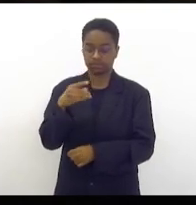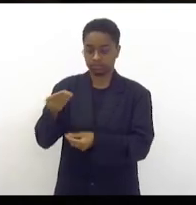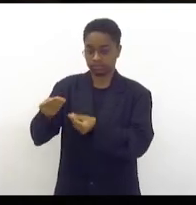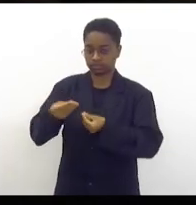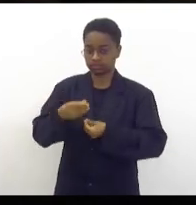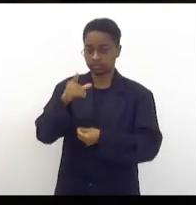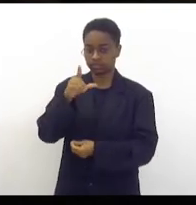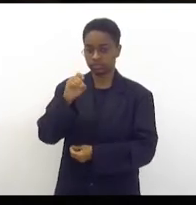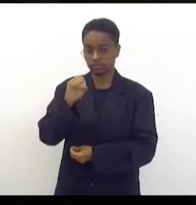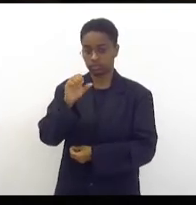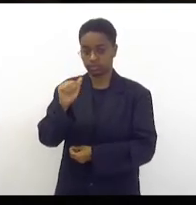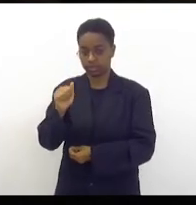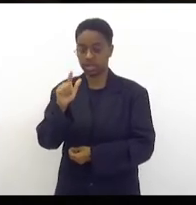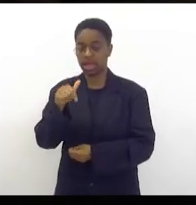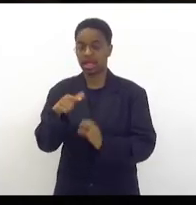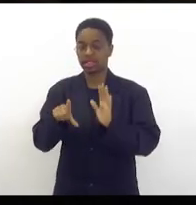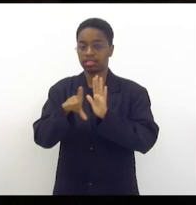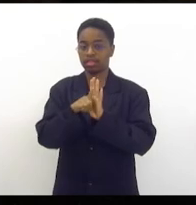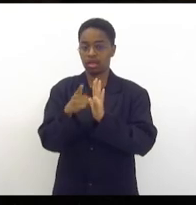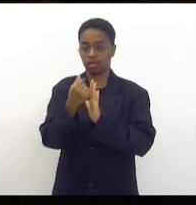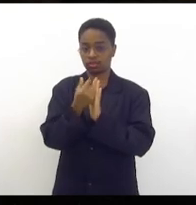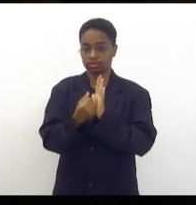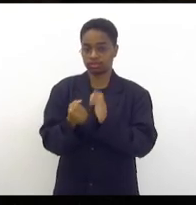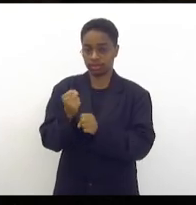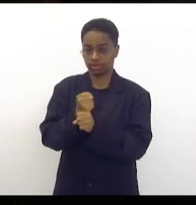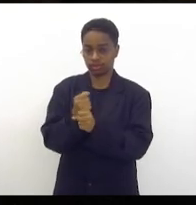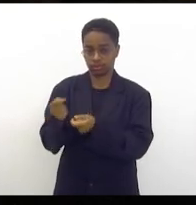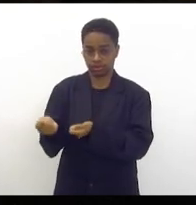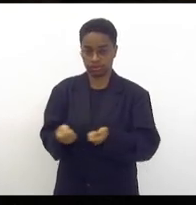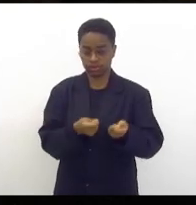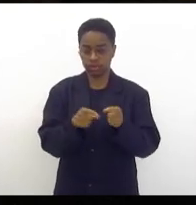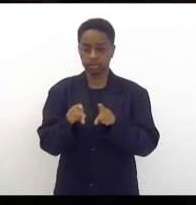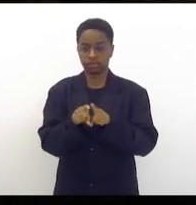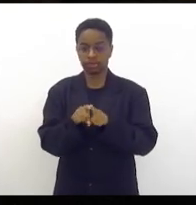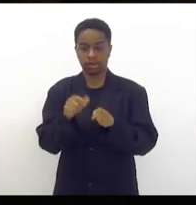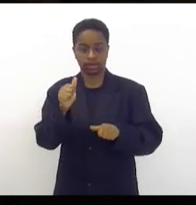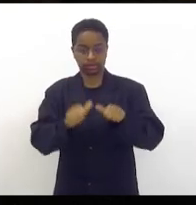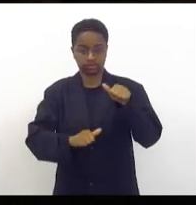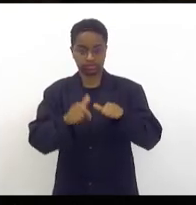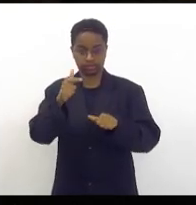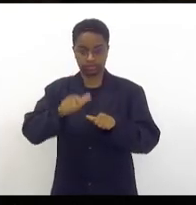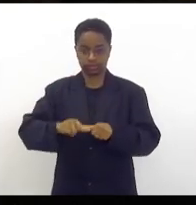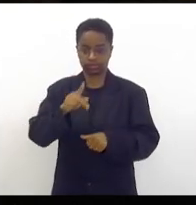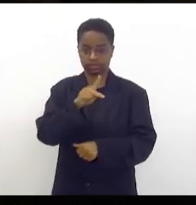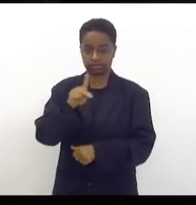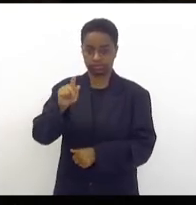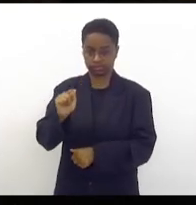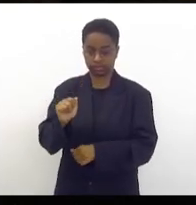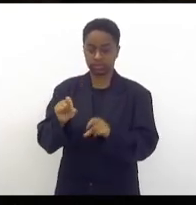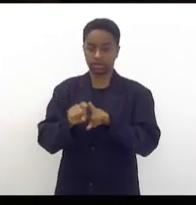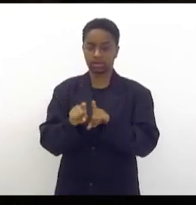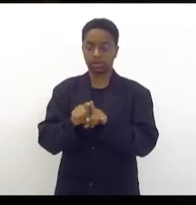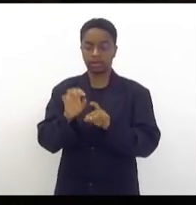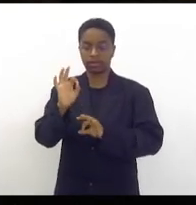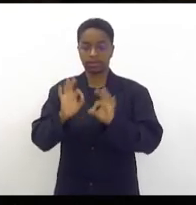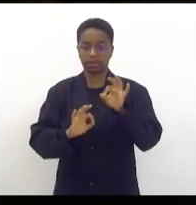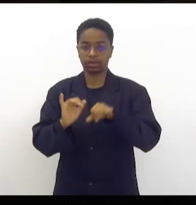do Orçamento Anual, a revisão do PPA e o